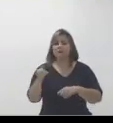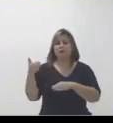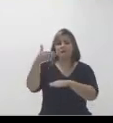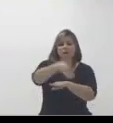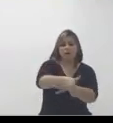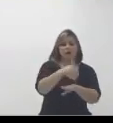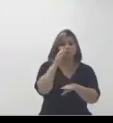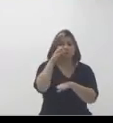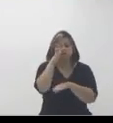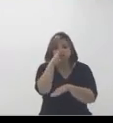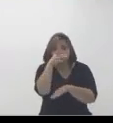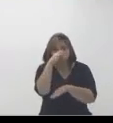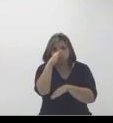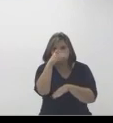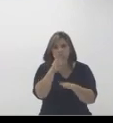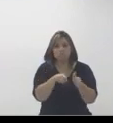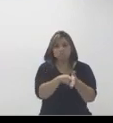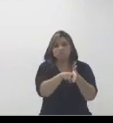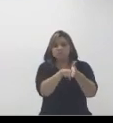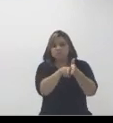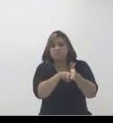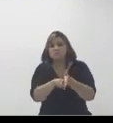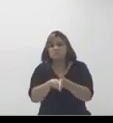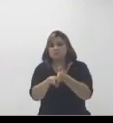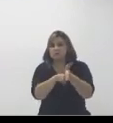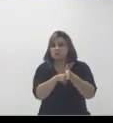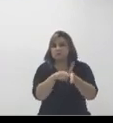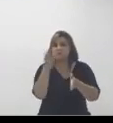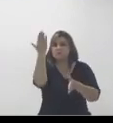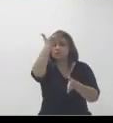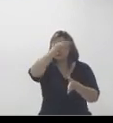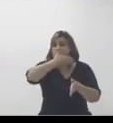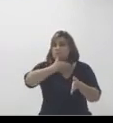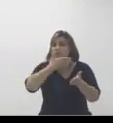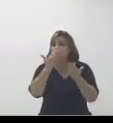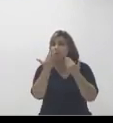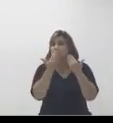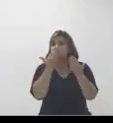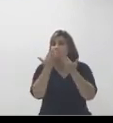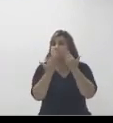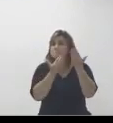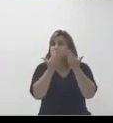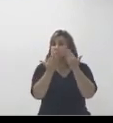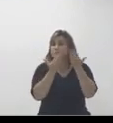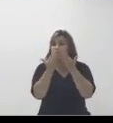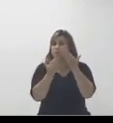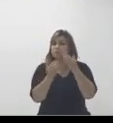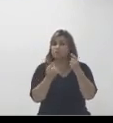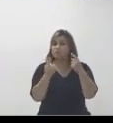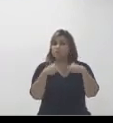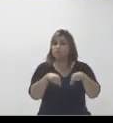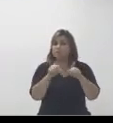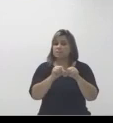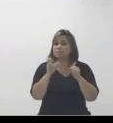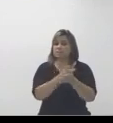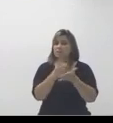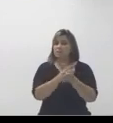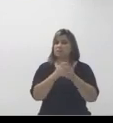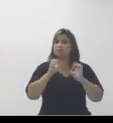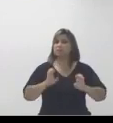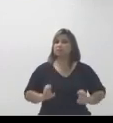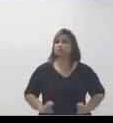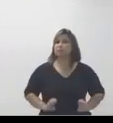e vai verificar se esse psicólogo 6 algum fração ética e seriam